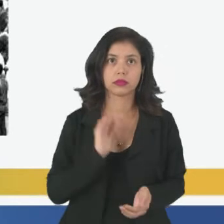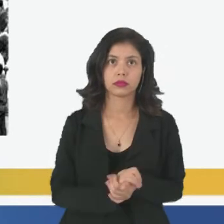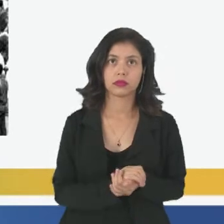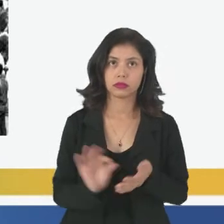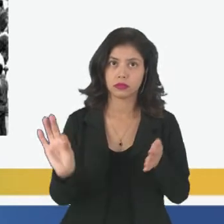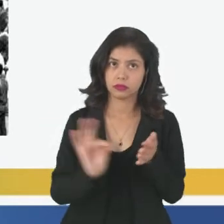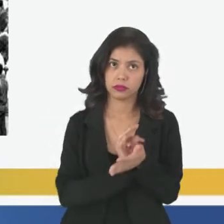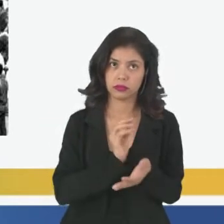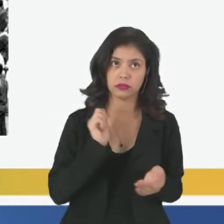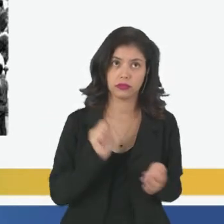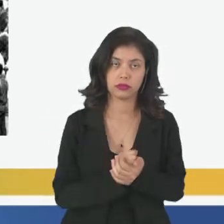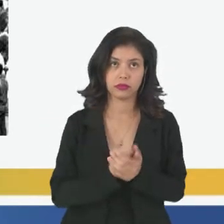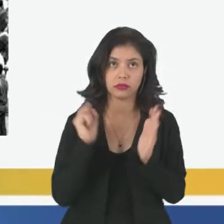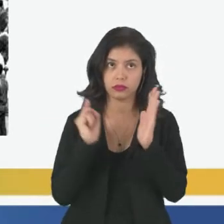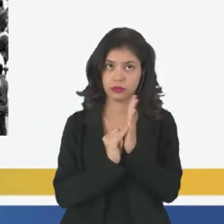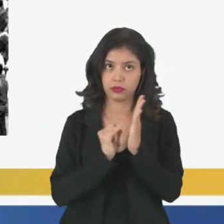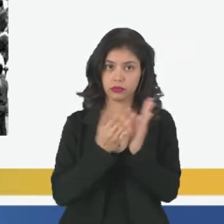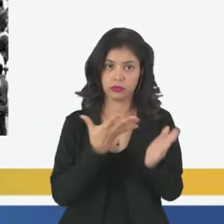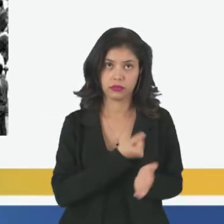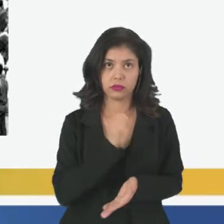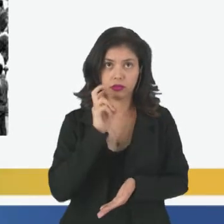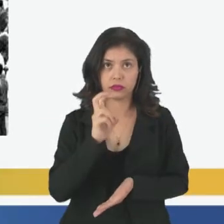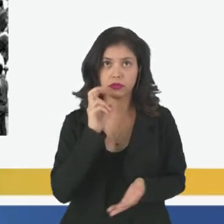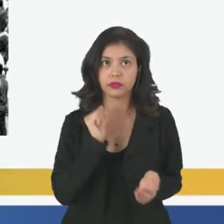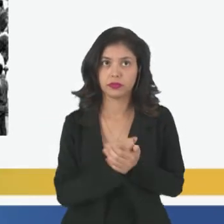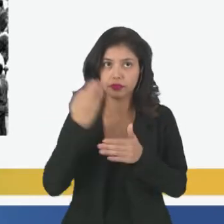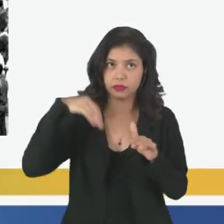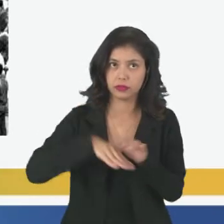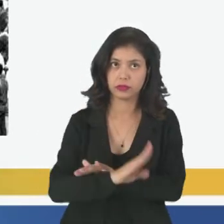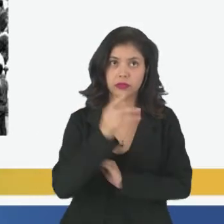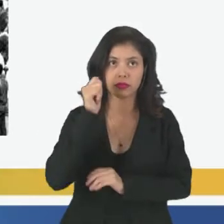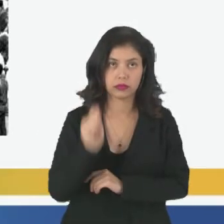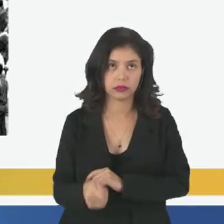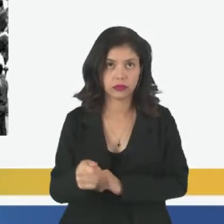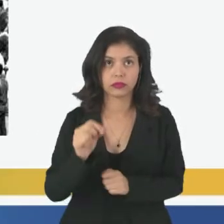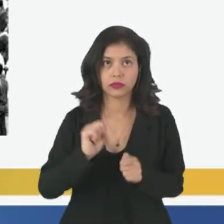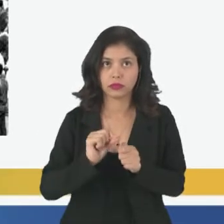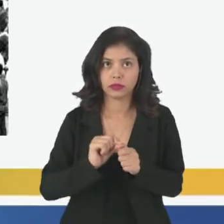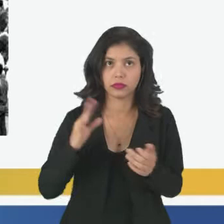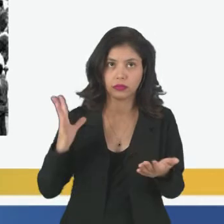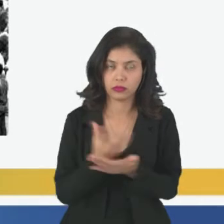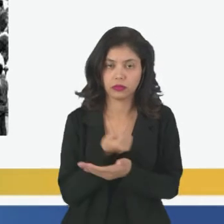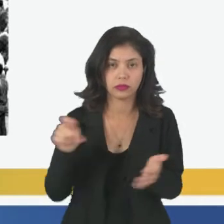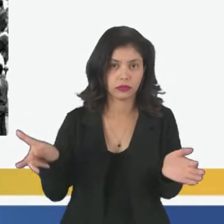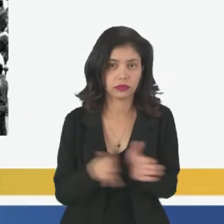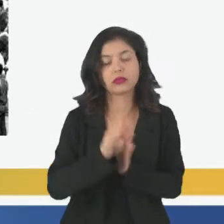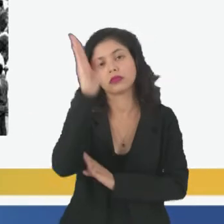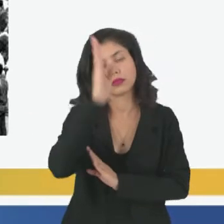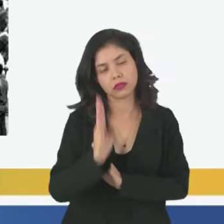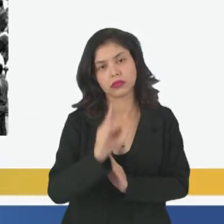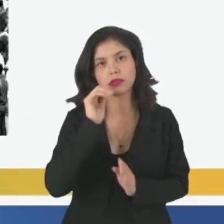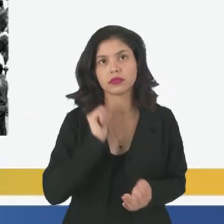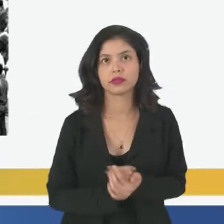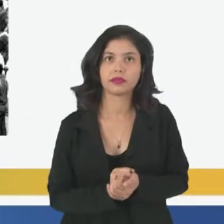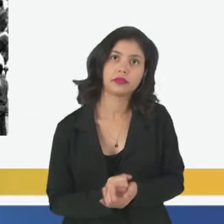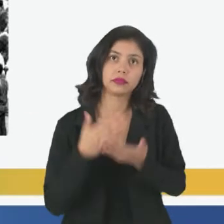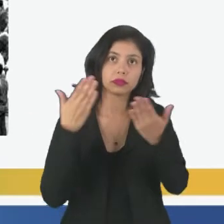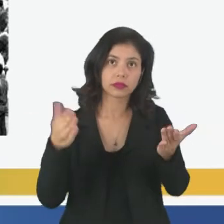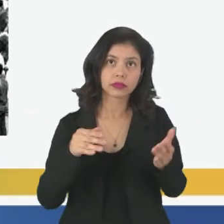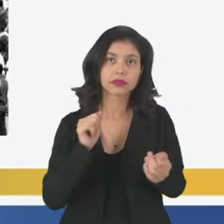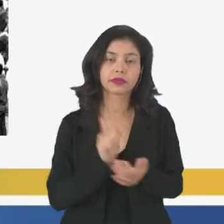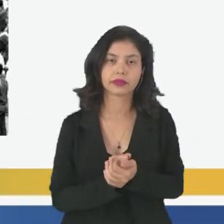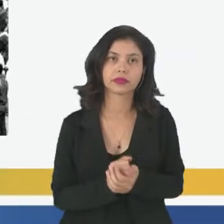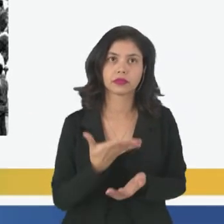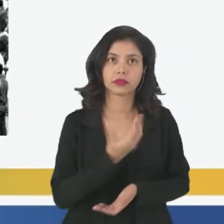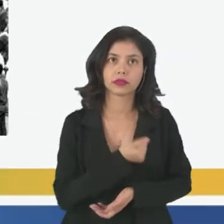militar decretou o Ato Institucional número 5, que implantava a ditadura de forma absoluta no Brasil. Esse Ato